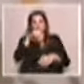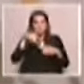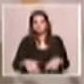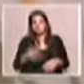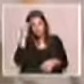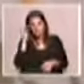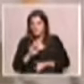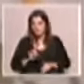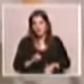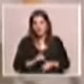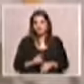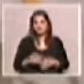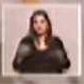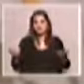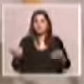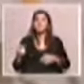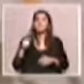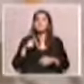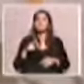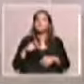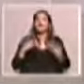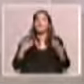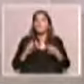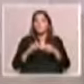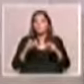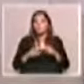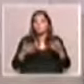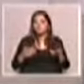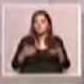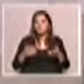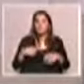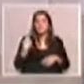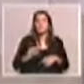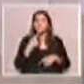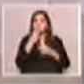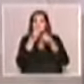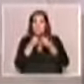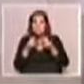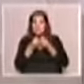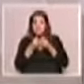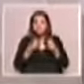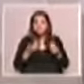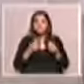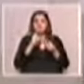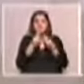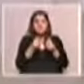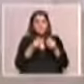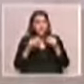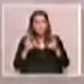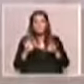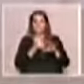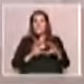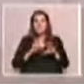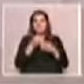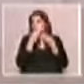sempre se deve depois... fazer, se calhar, não é? Quer dizer, a questão é que organoleticamente, a nível do sabor, Da consistência, claro, acaba